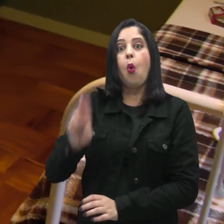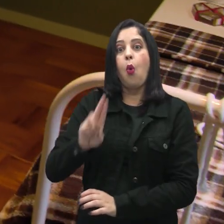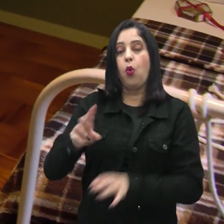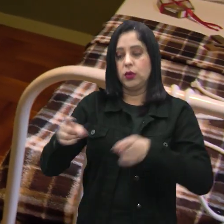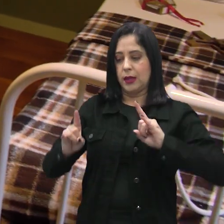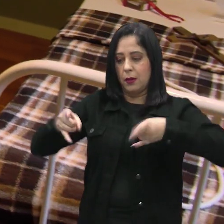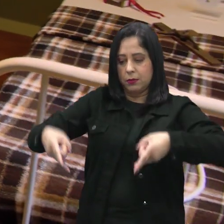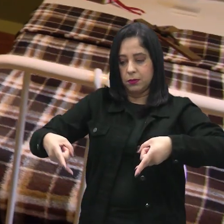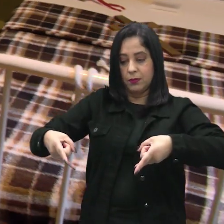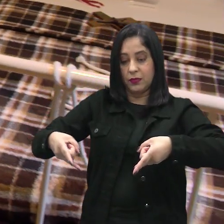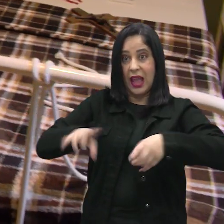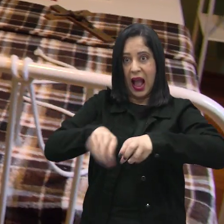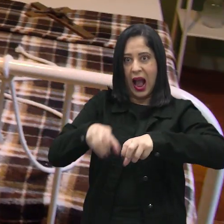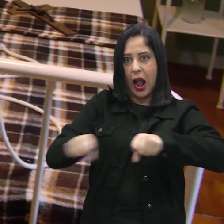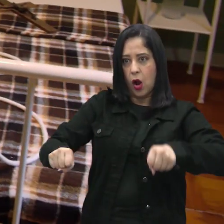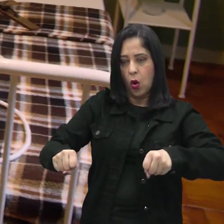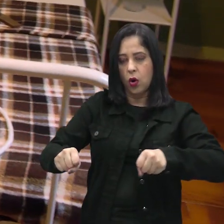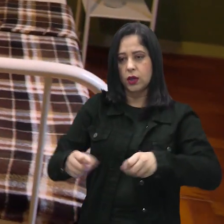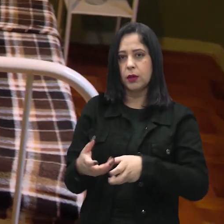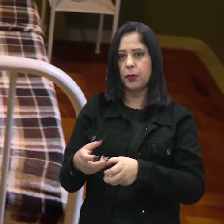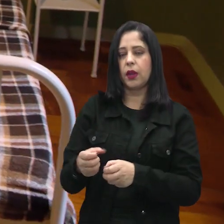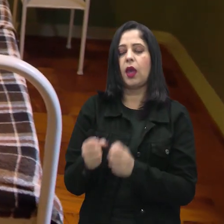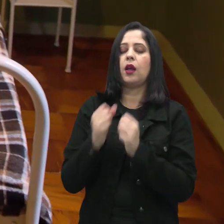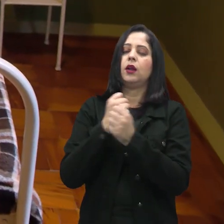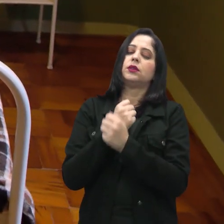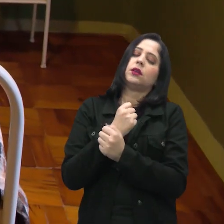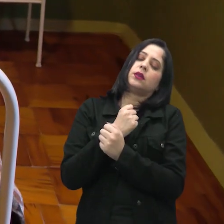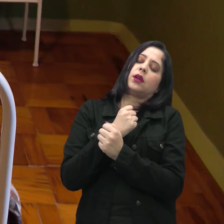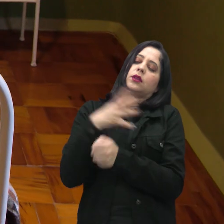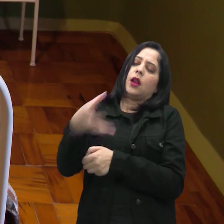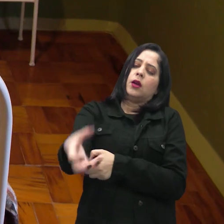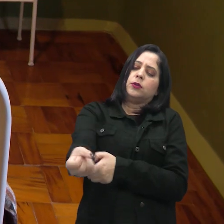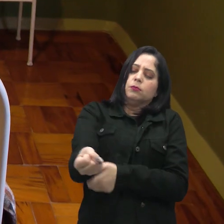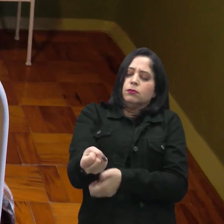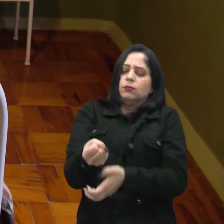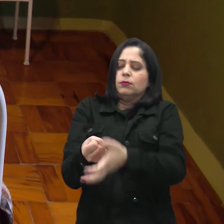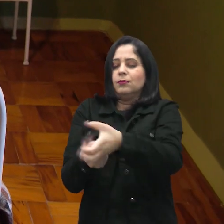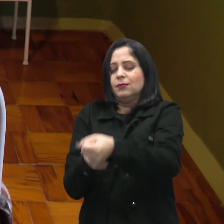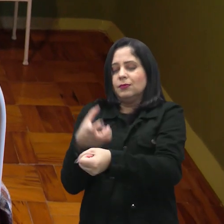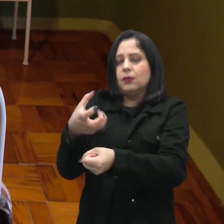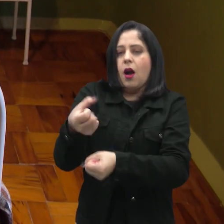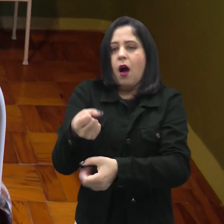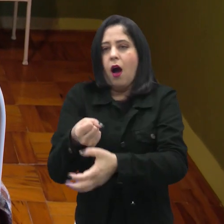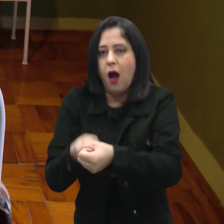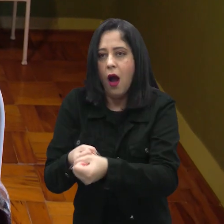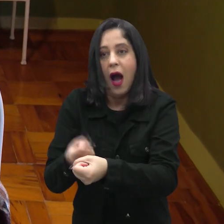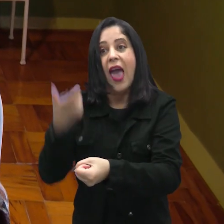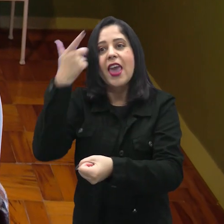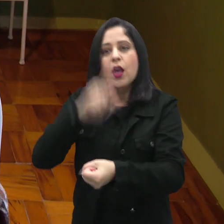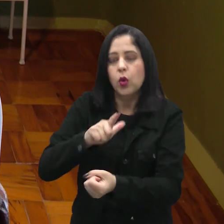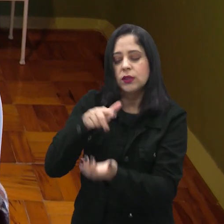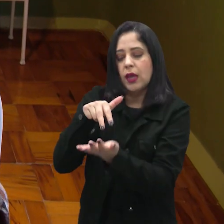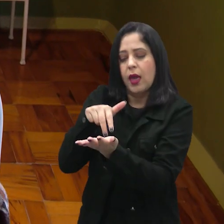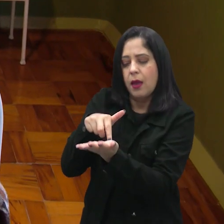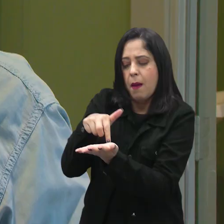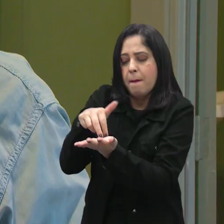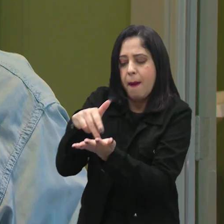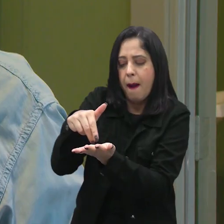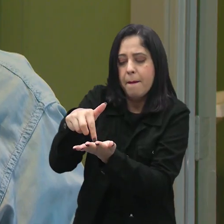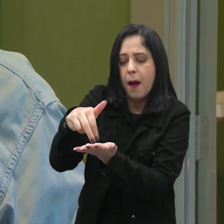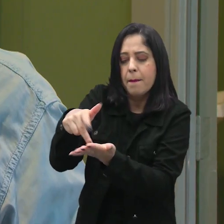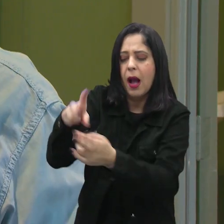sua cama, aos pés, para que ele mesmo pudesse se locomover, pudesse se acomodar, pudesse levantar para